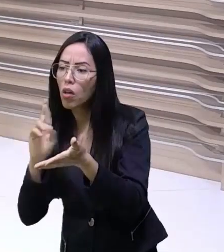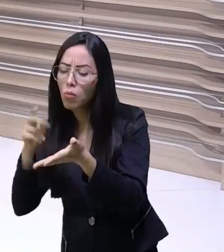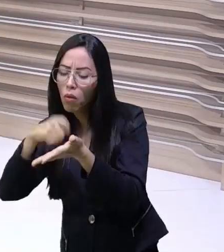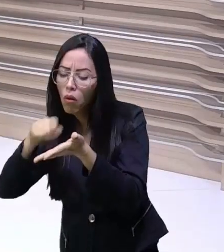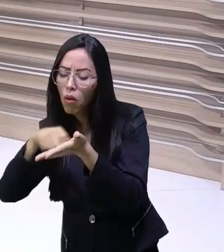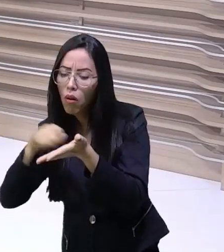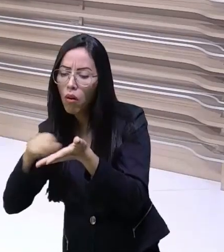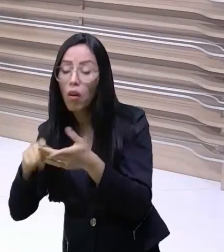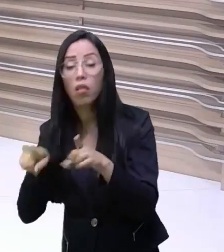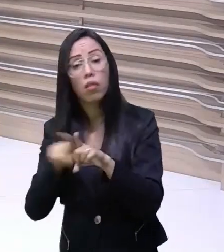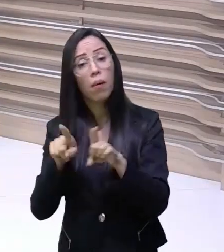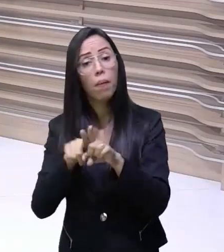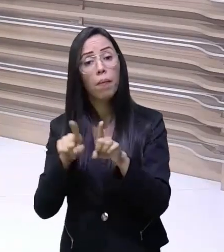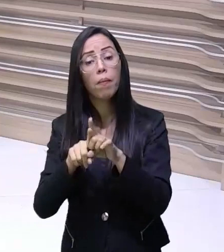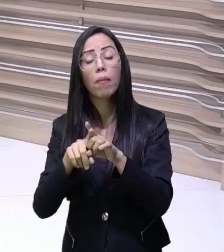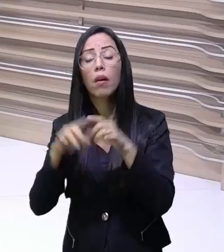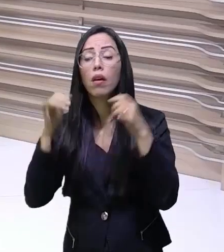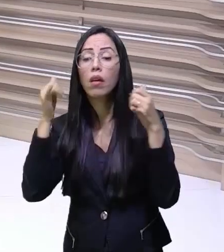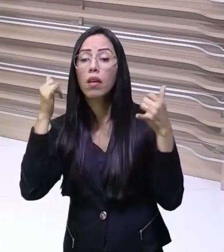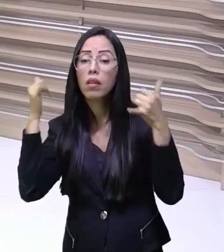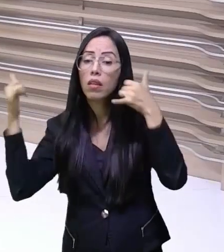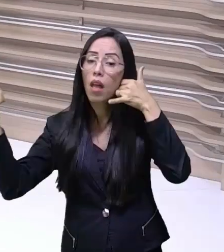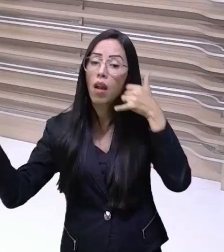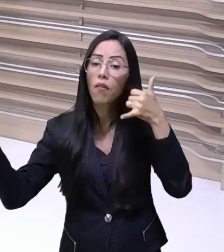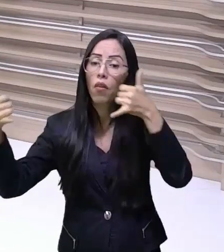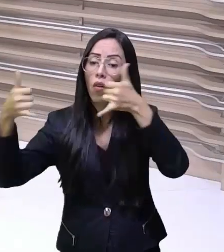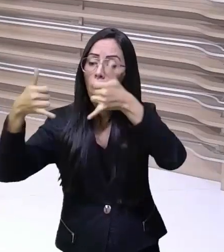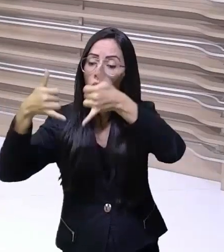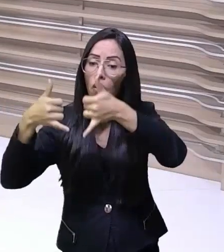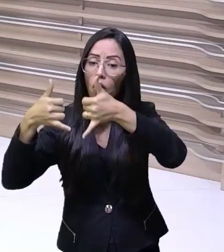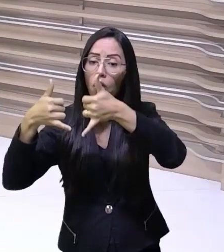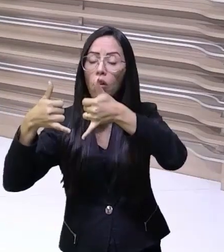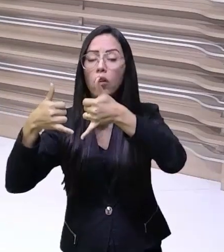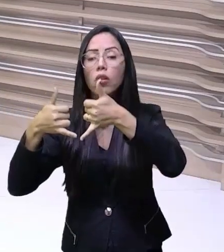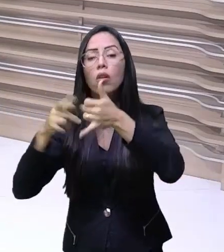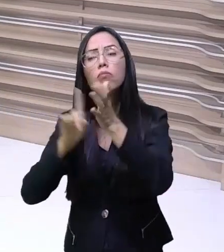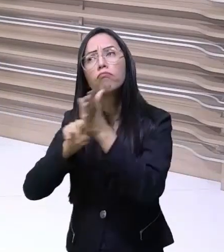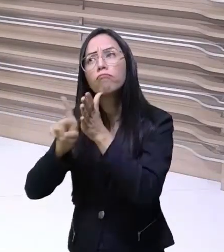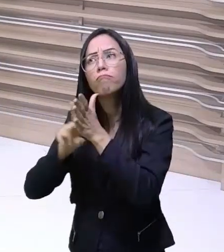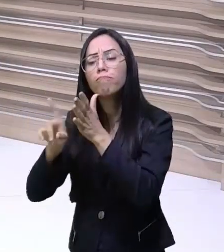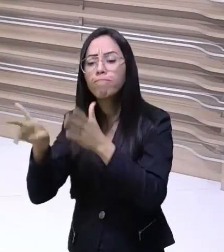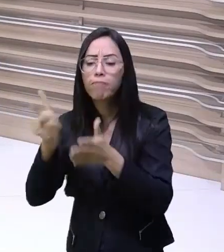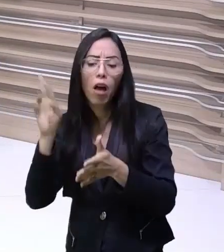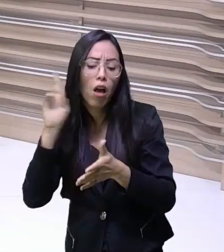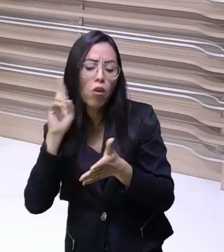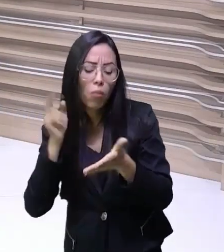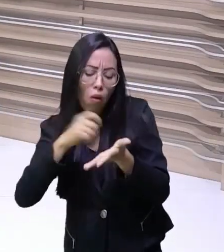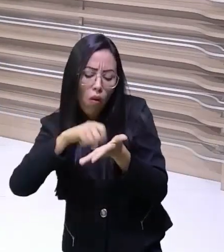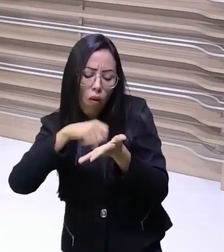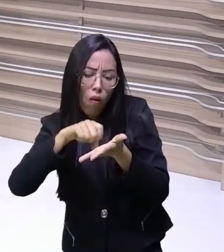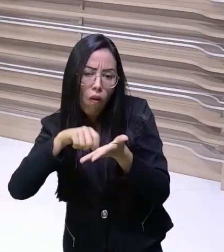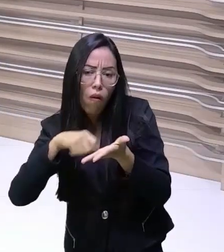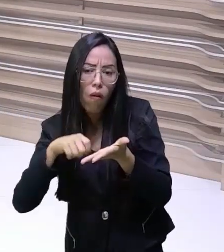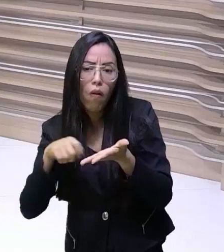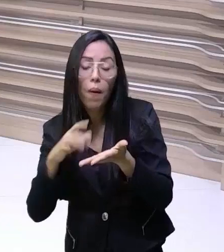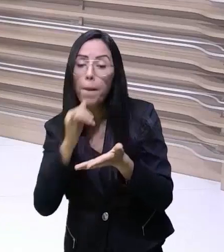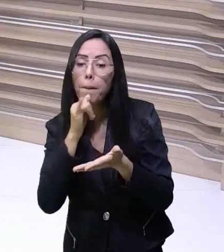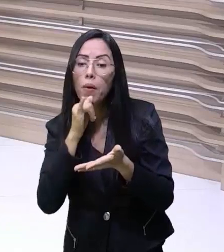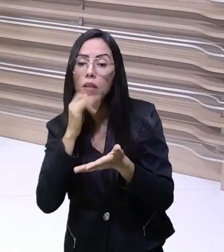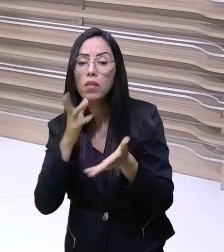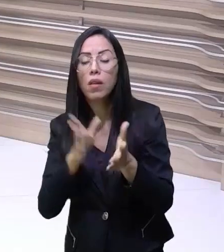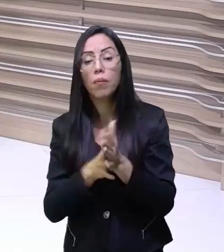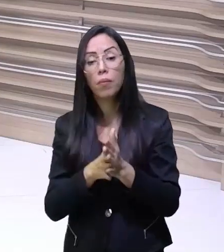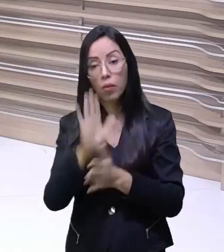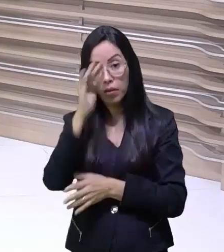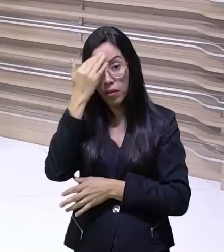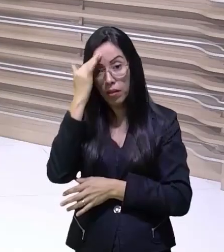por telefone, tem uma entrevista por e-mail. Gente, com a tecnologia, os recursos são assim, imensos. Mas